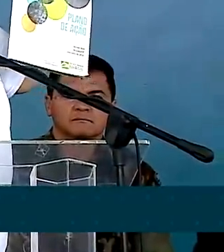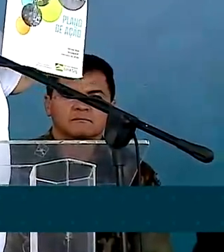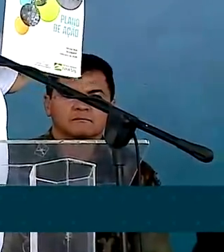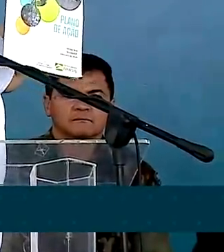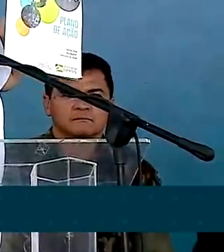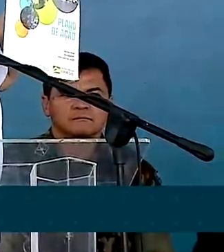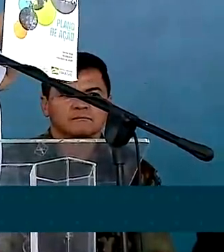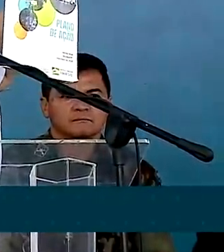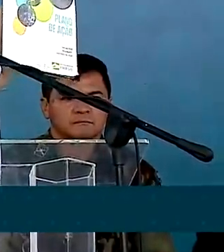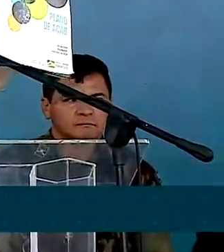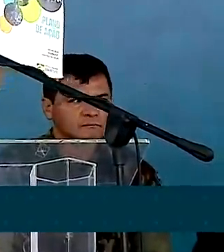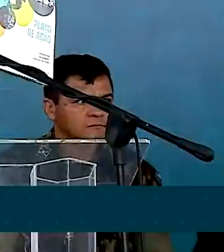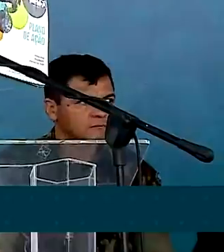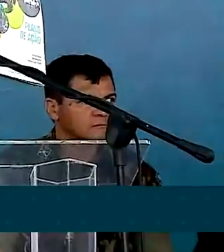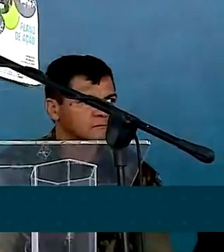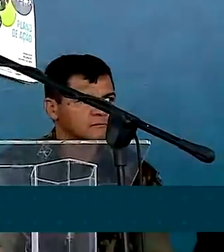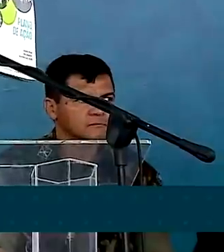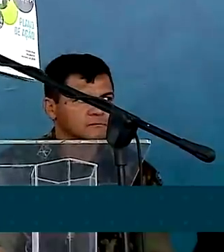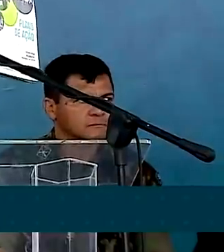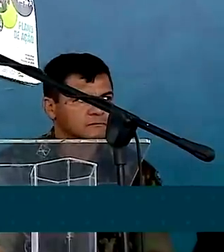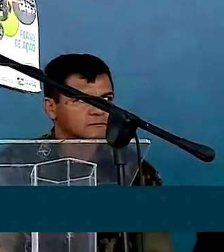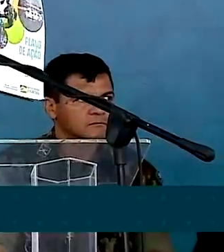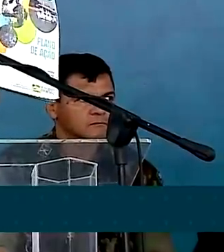R$1 bilhão para o Marajó